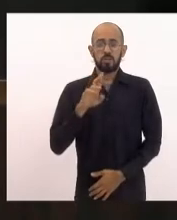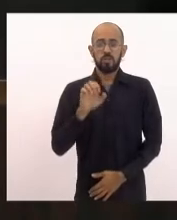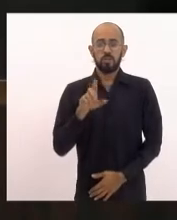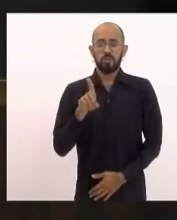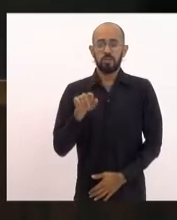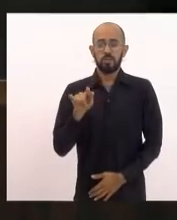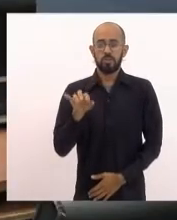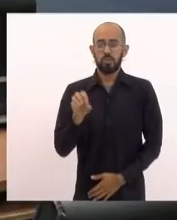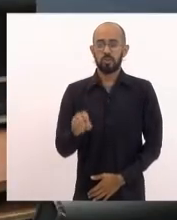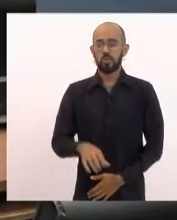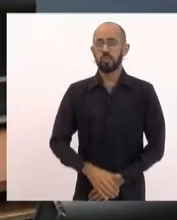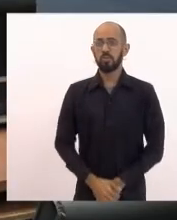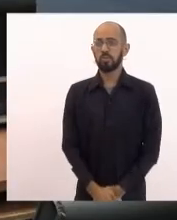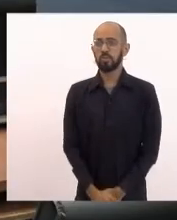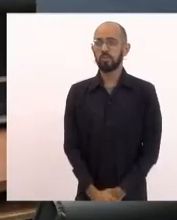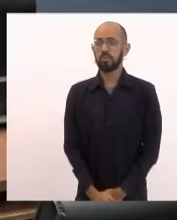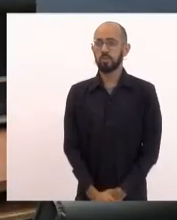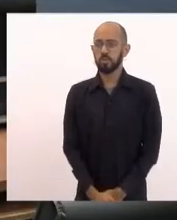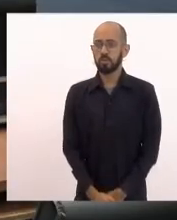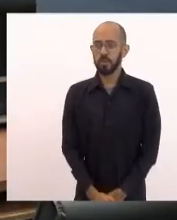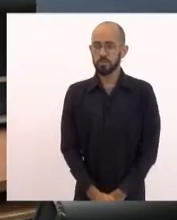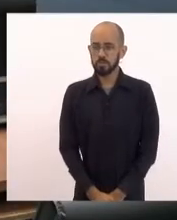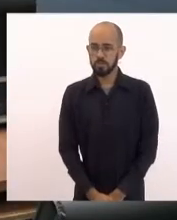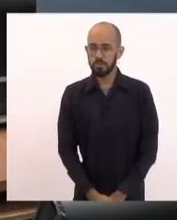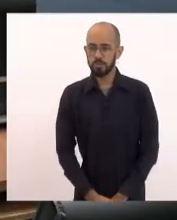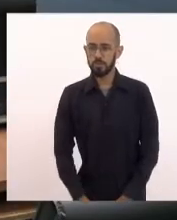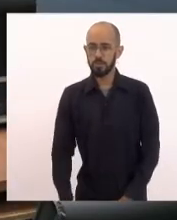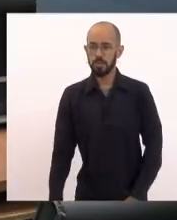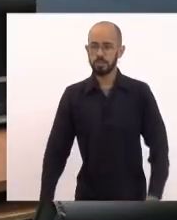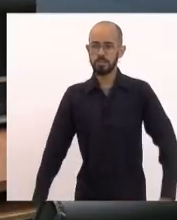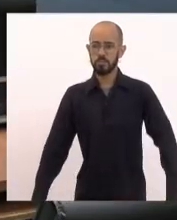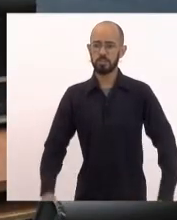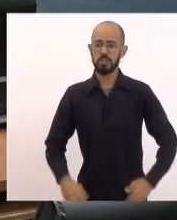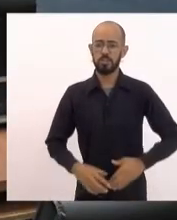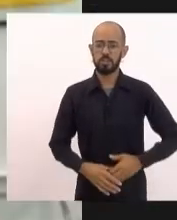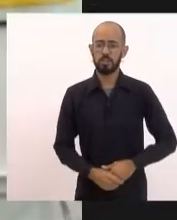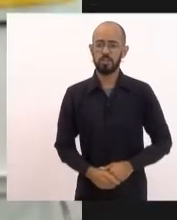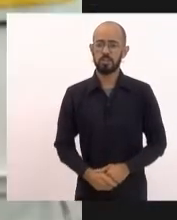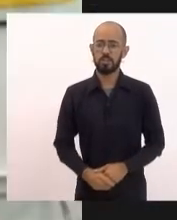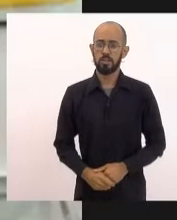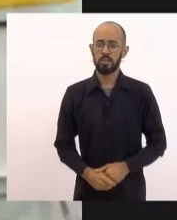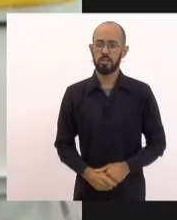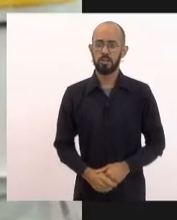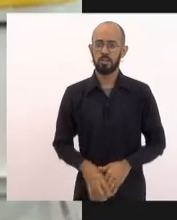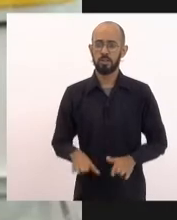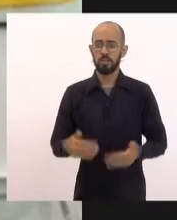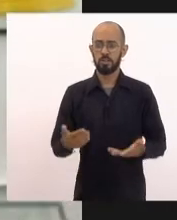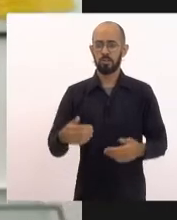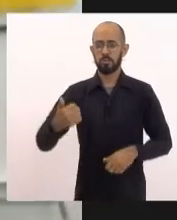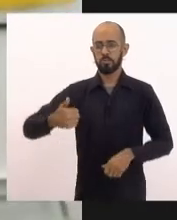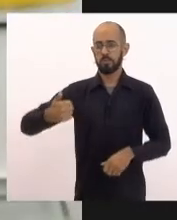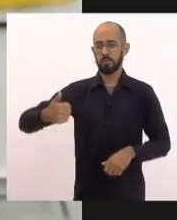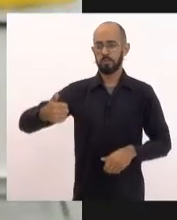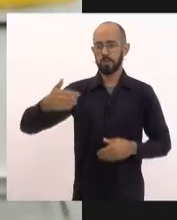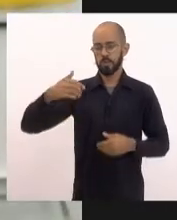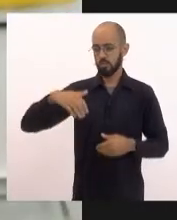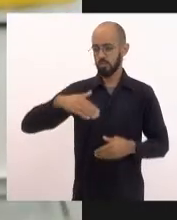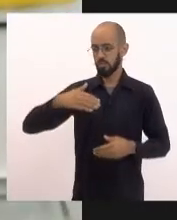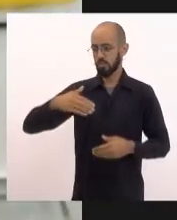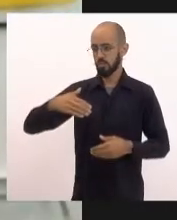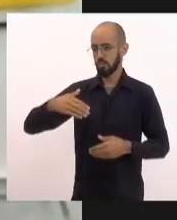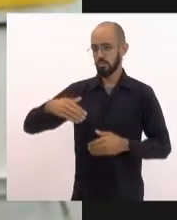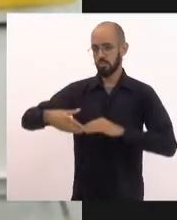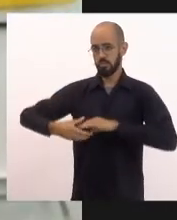Presidente, boa tarde. Primeiro, cumprimentar Vossa Excelência.